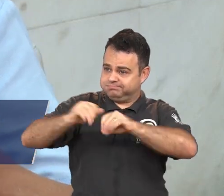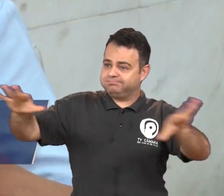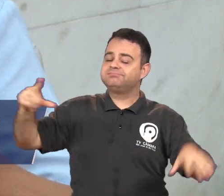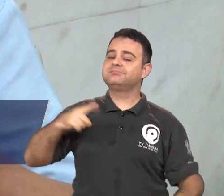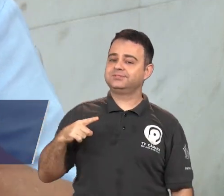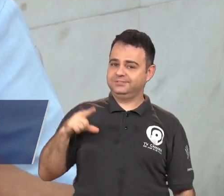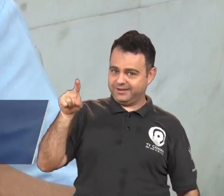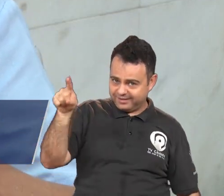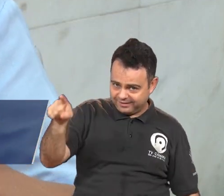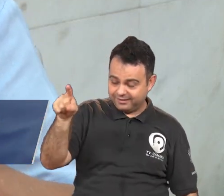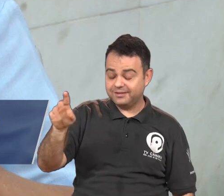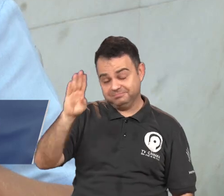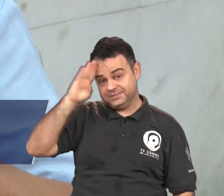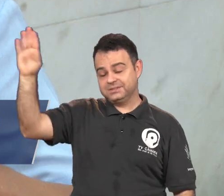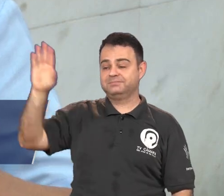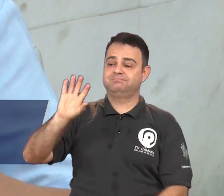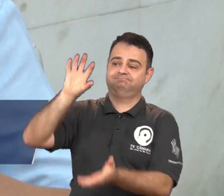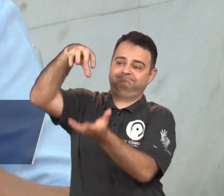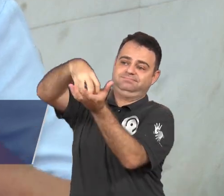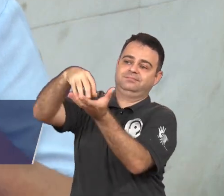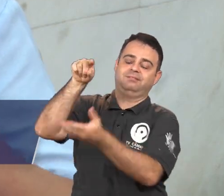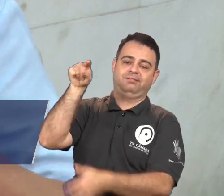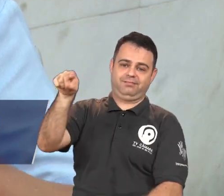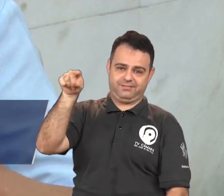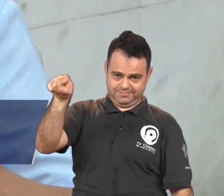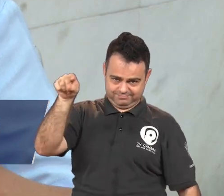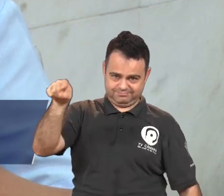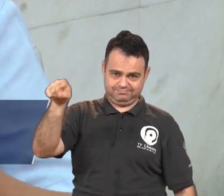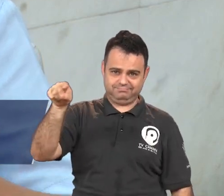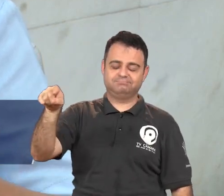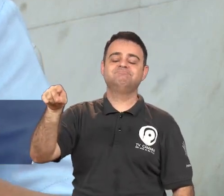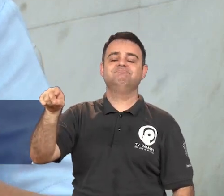confederação ela é localizada em Brasília,